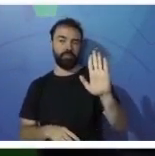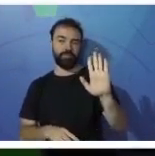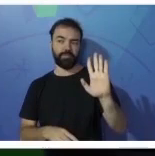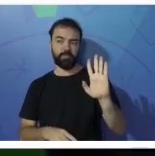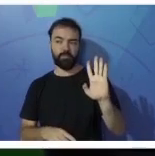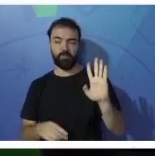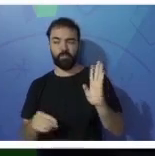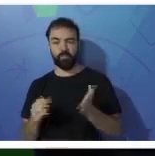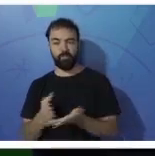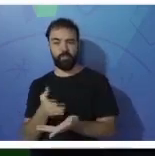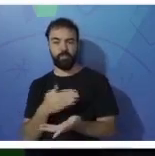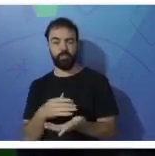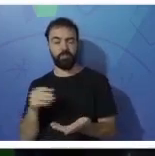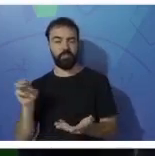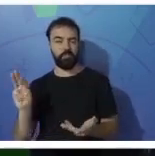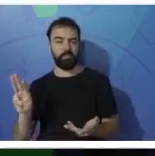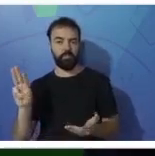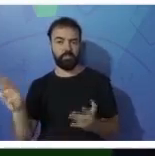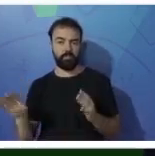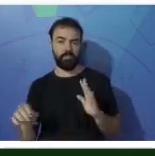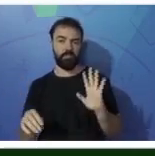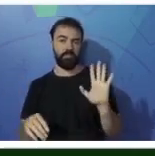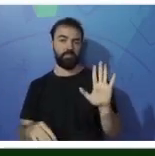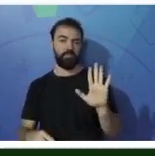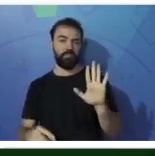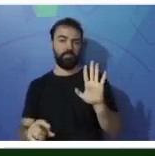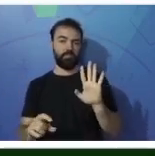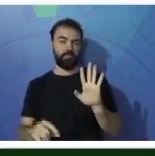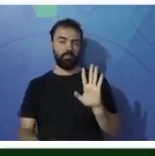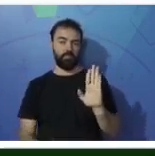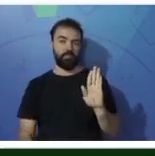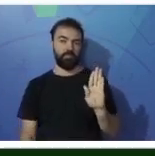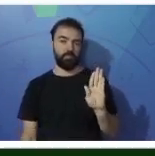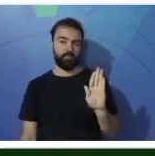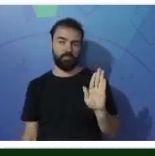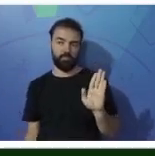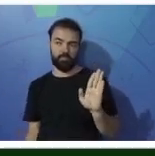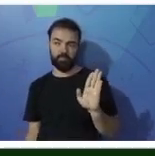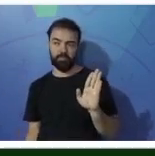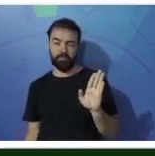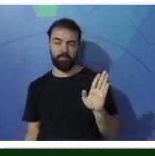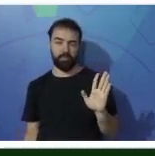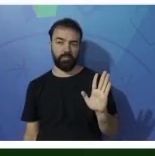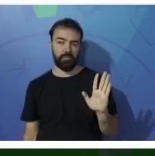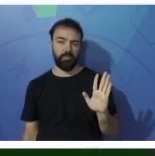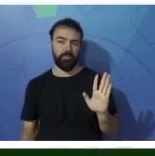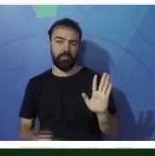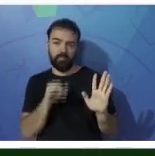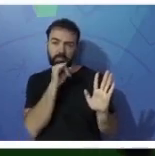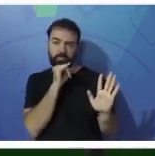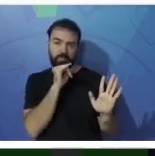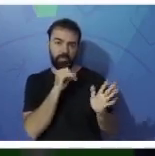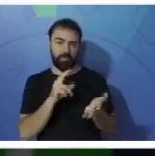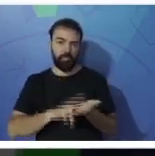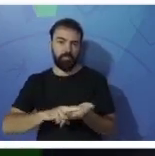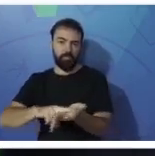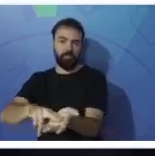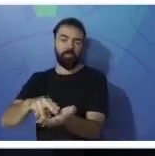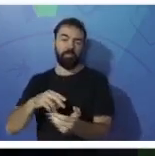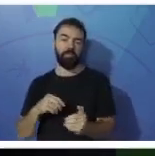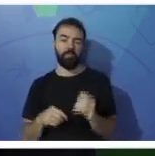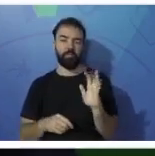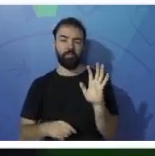página 33, tá? Na página 33 vem o modelo da carta,